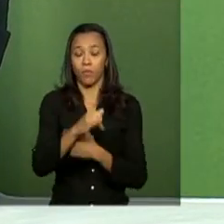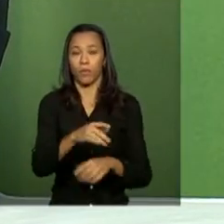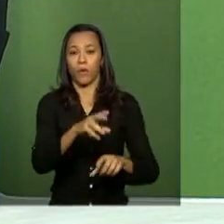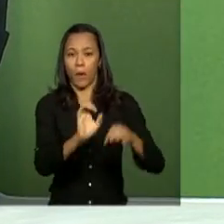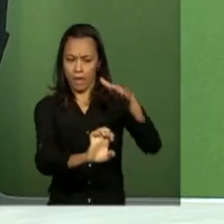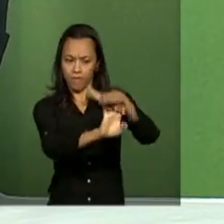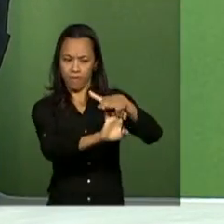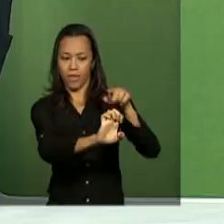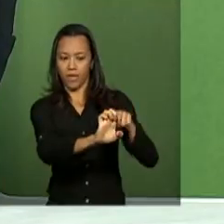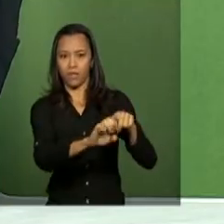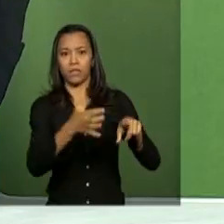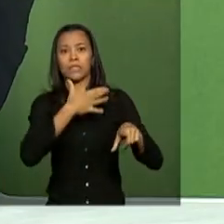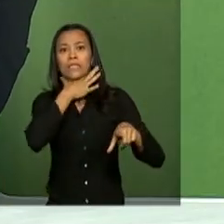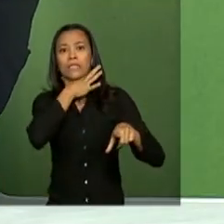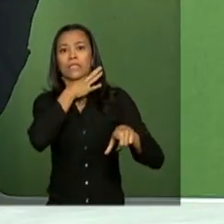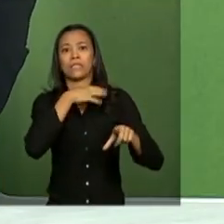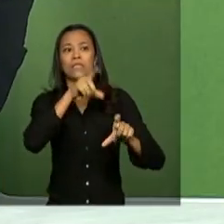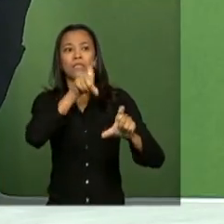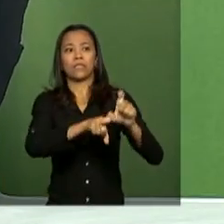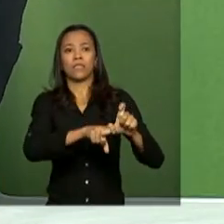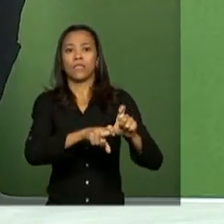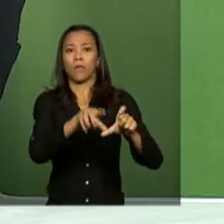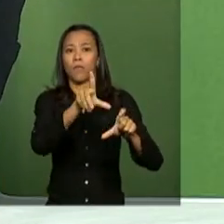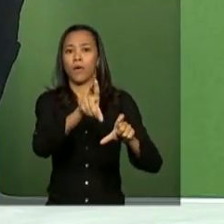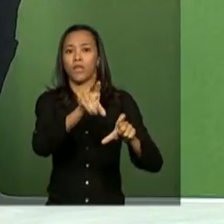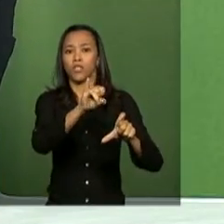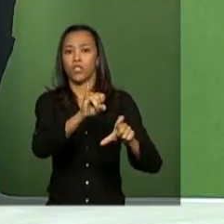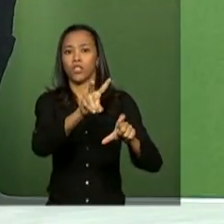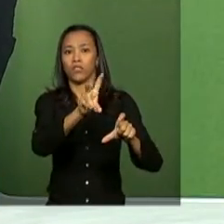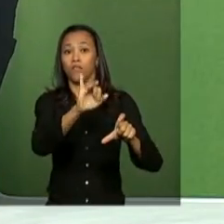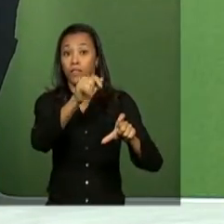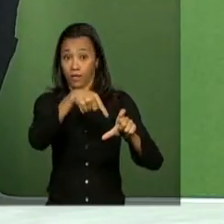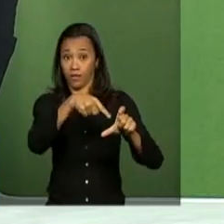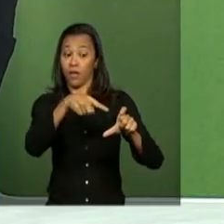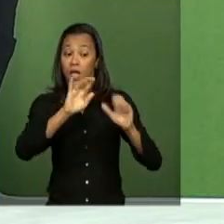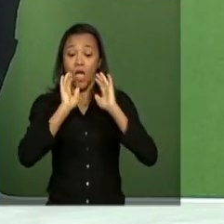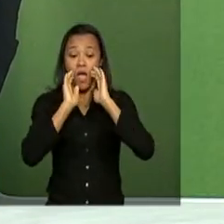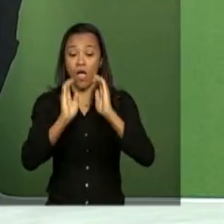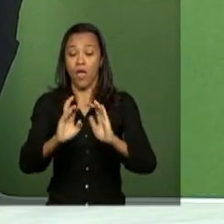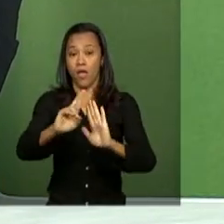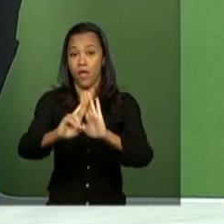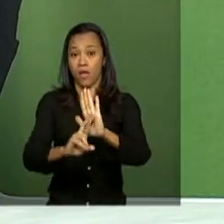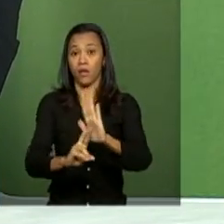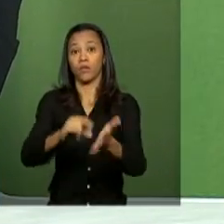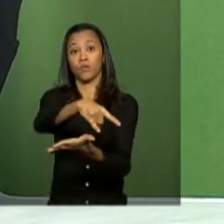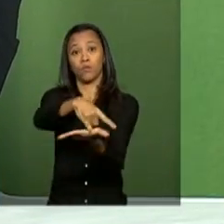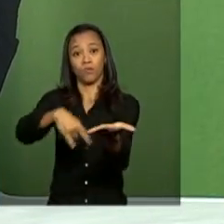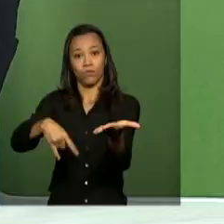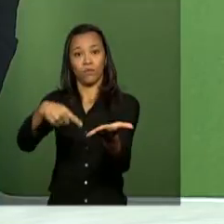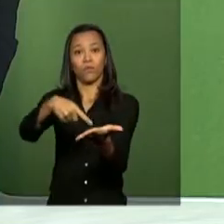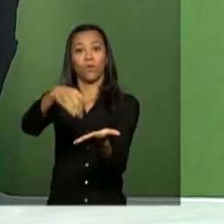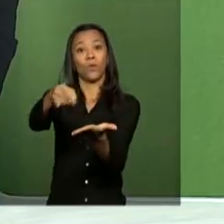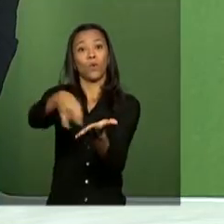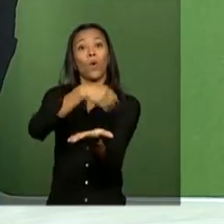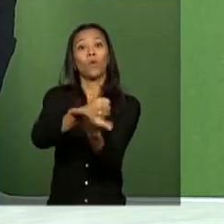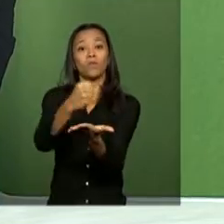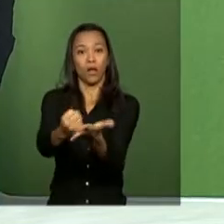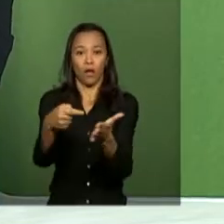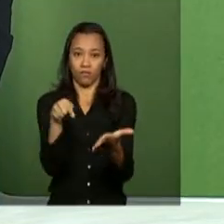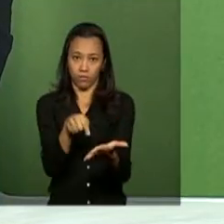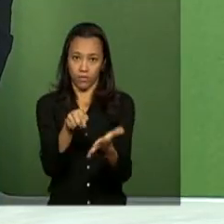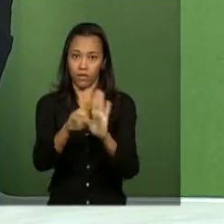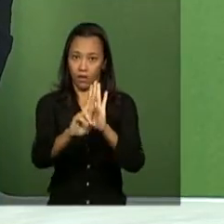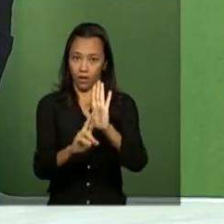ele é oriundo de um contrato cujo contrato prevalece ele está no código tributário portanto só